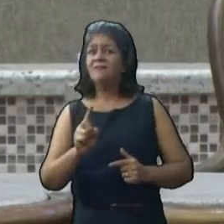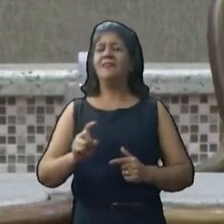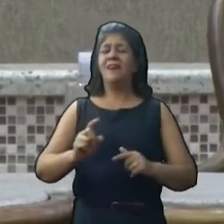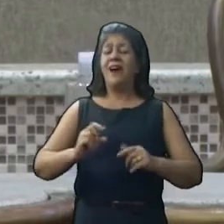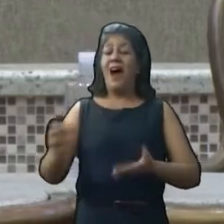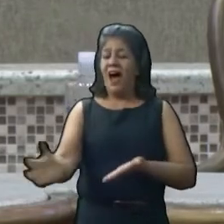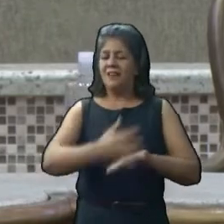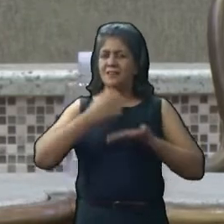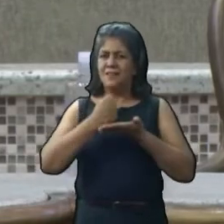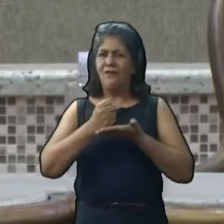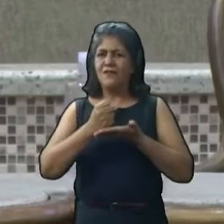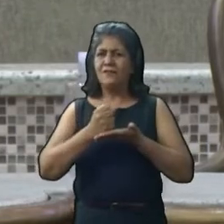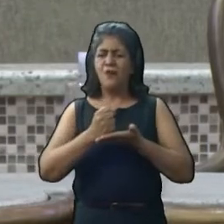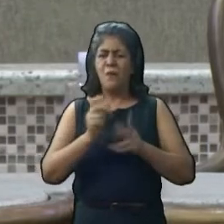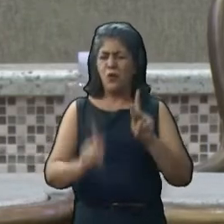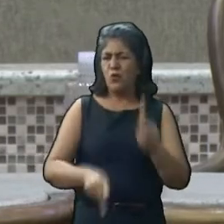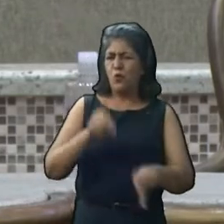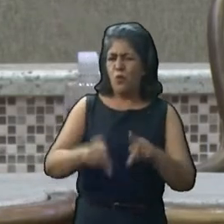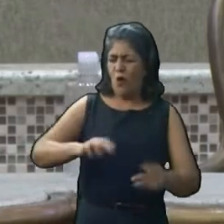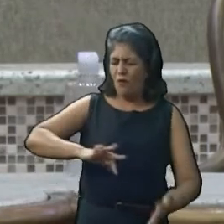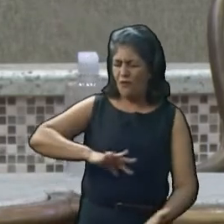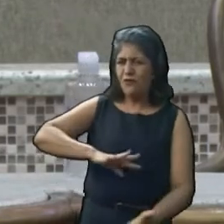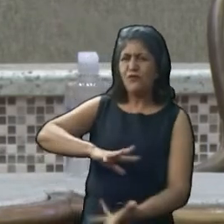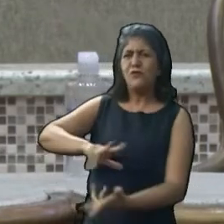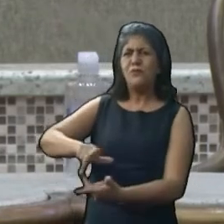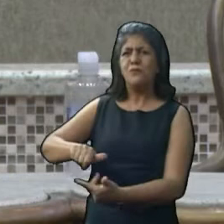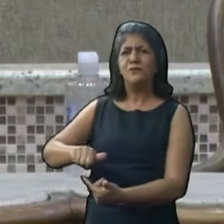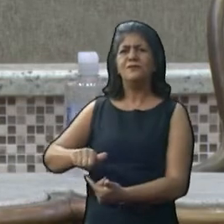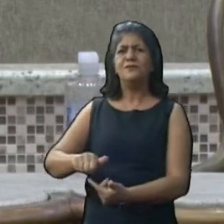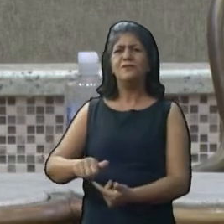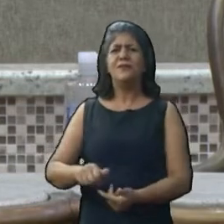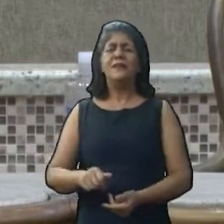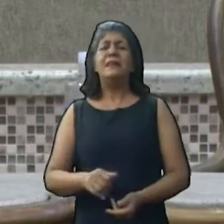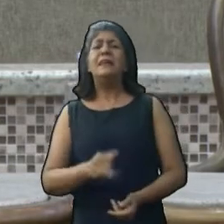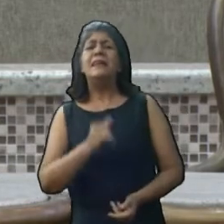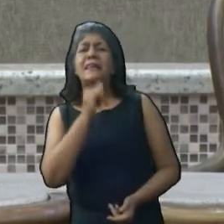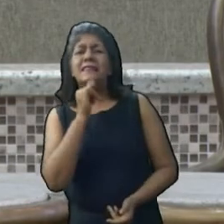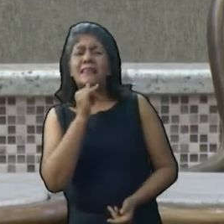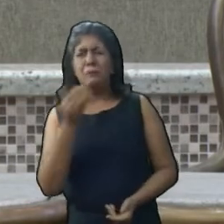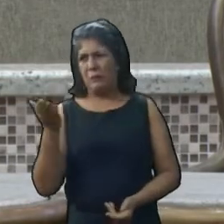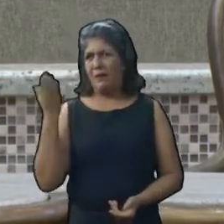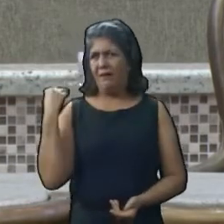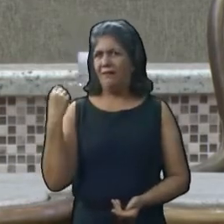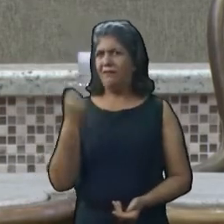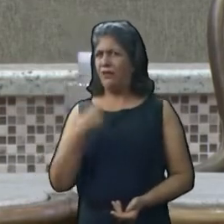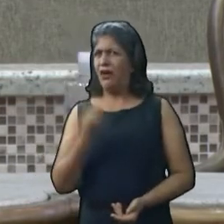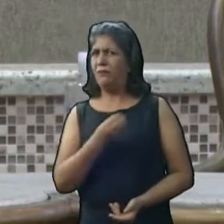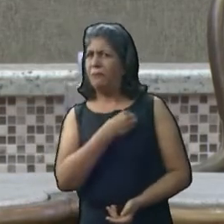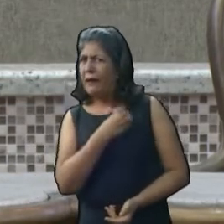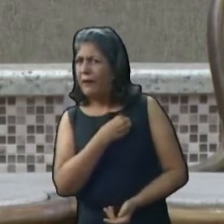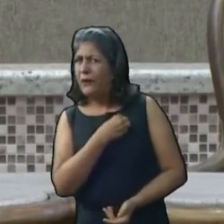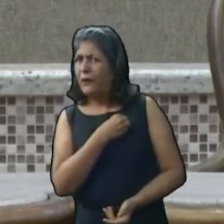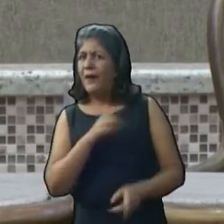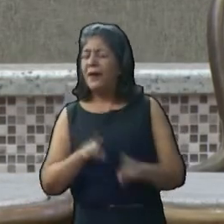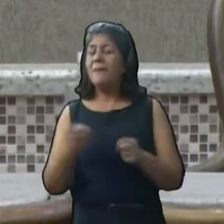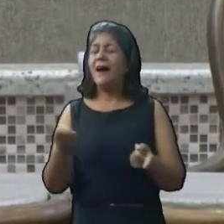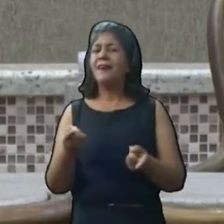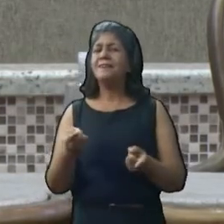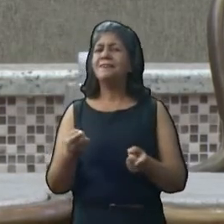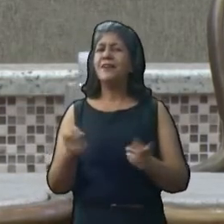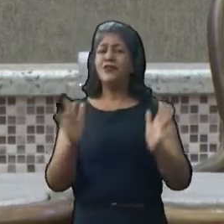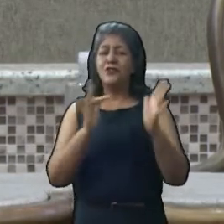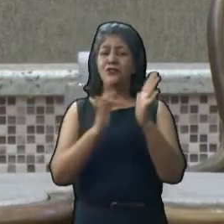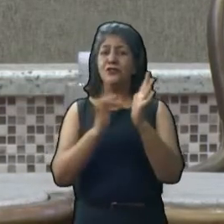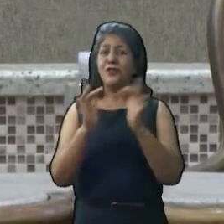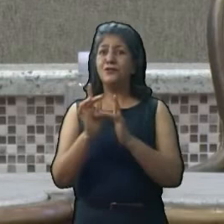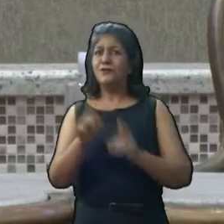todos os povos da terra e esses que são conhecidos como gente us capítulo 4 de efésios o apóstolo vem